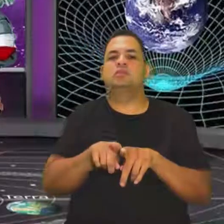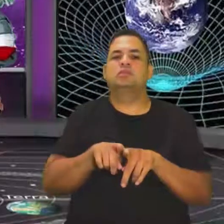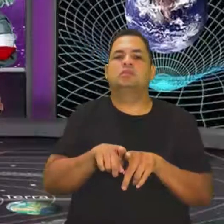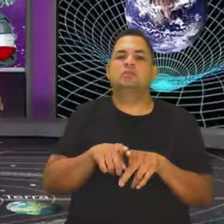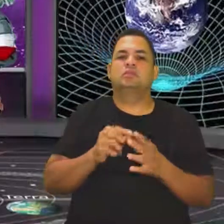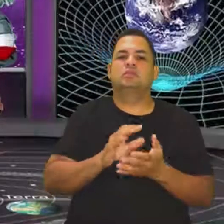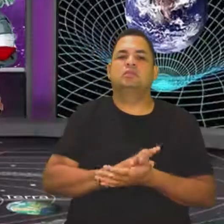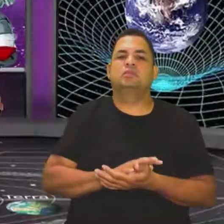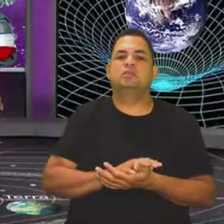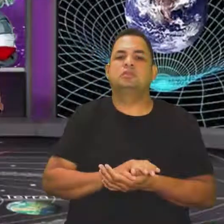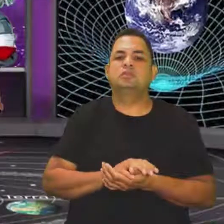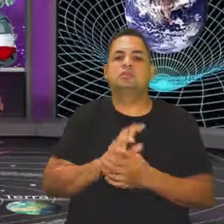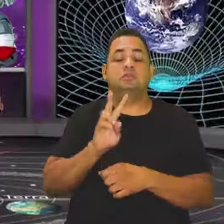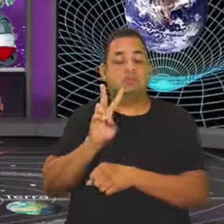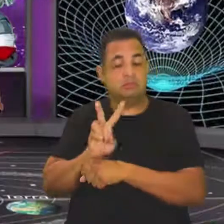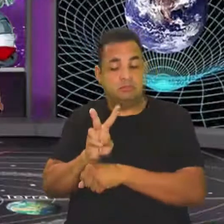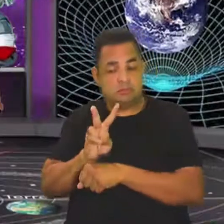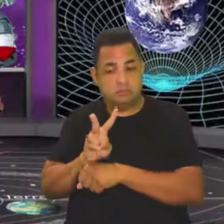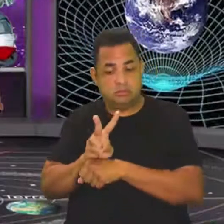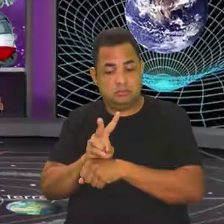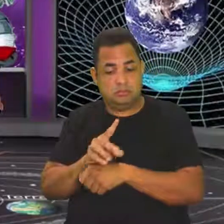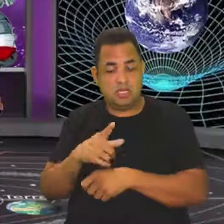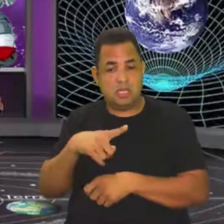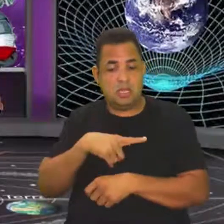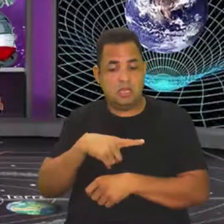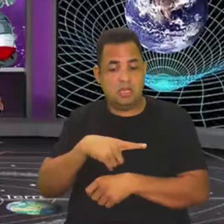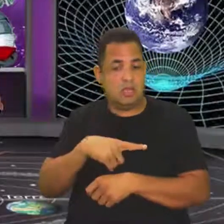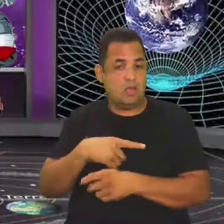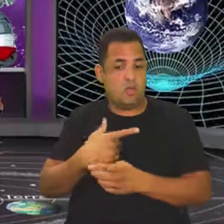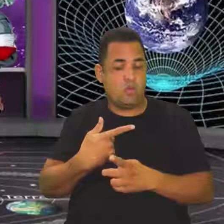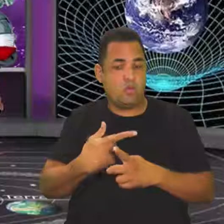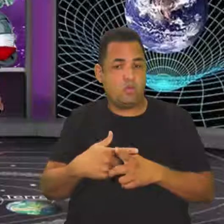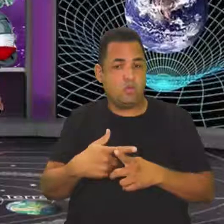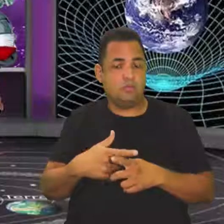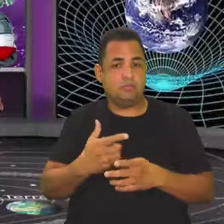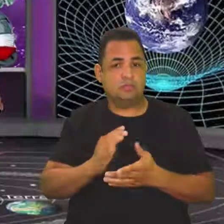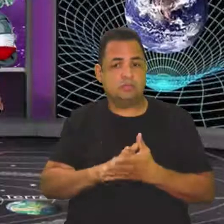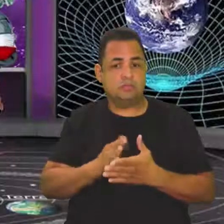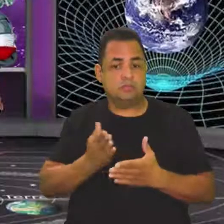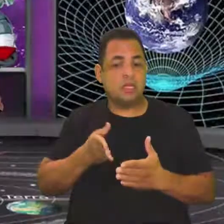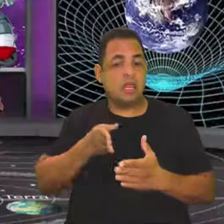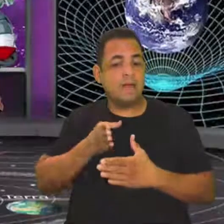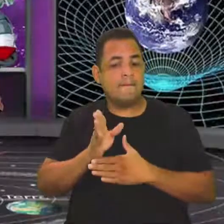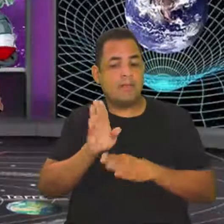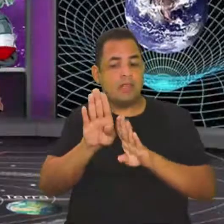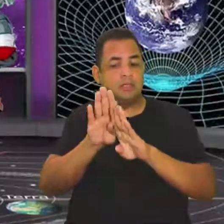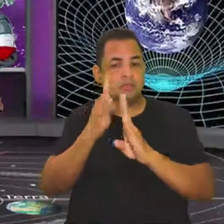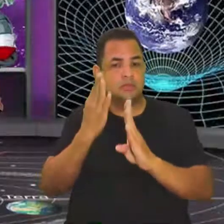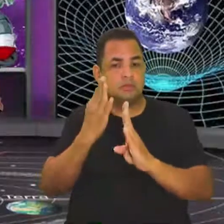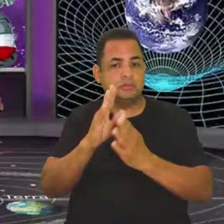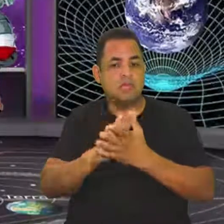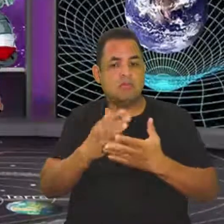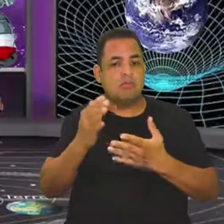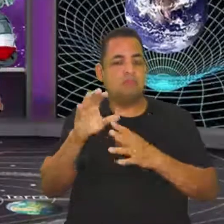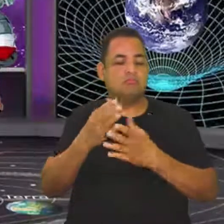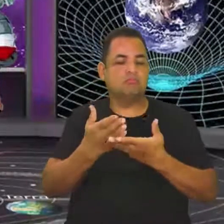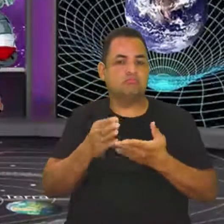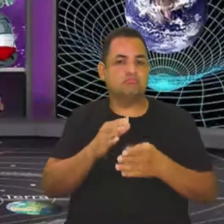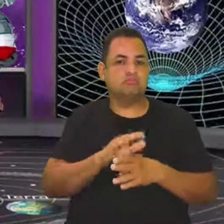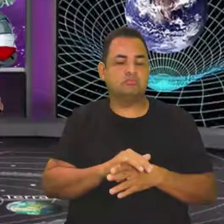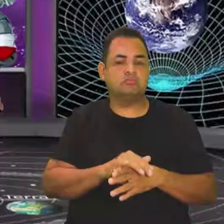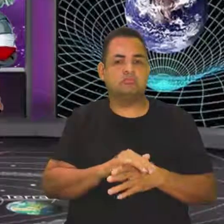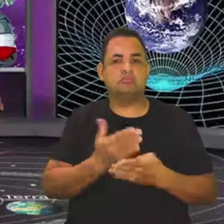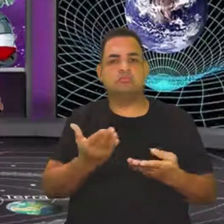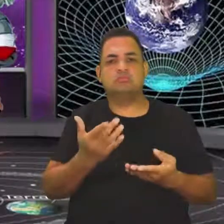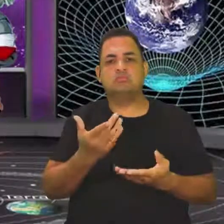que você vai estar protegendo contra uma descarga. Por quê? Ao invés dele ir para a geladeira, ir para o ar-condicionado e queimar o circuito,